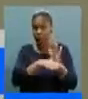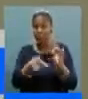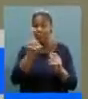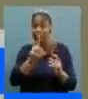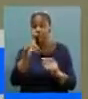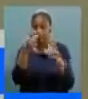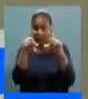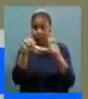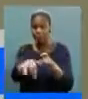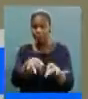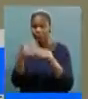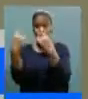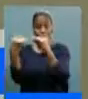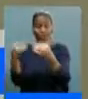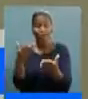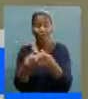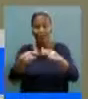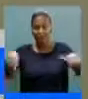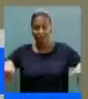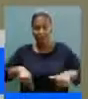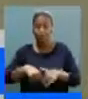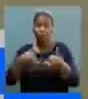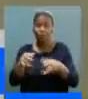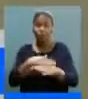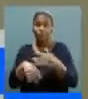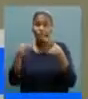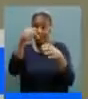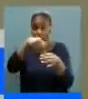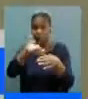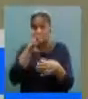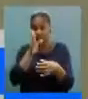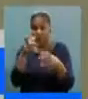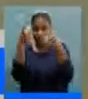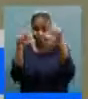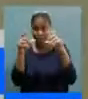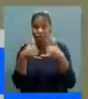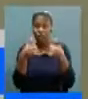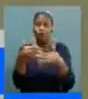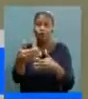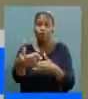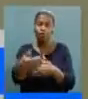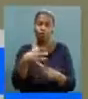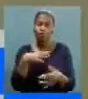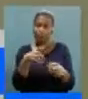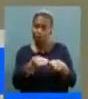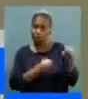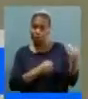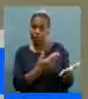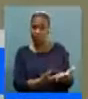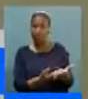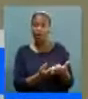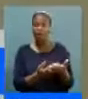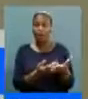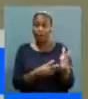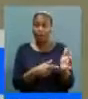que serão capacitadas com formação em sala e personalizada nas empresas para futuramente requerer a certificação na